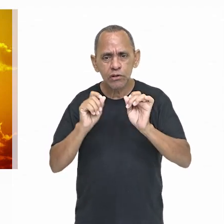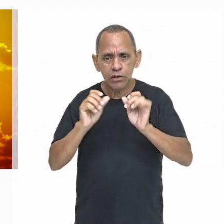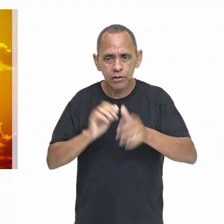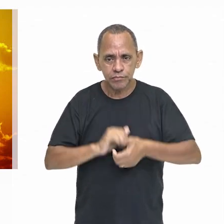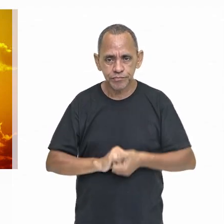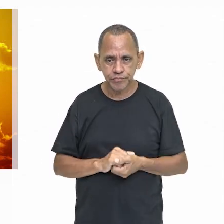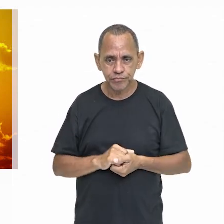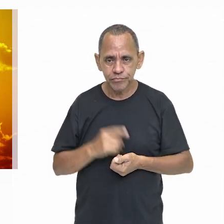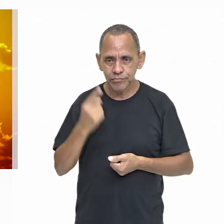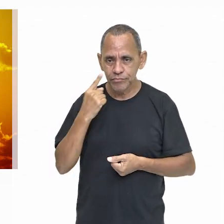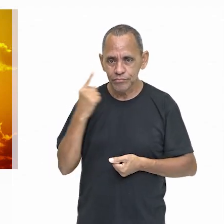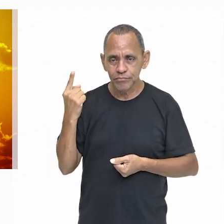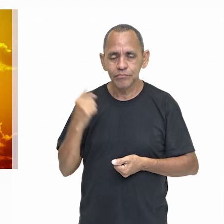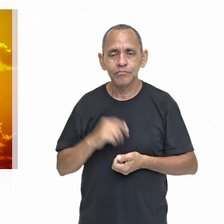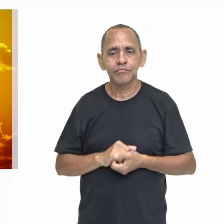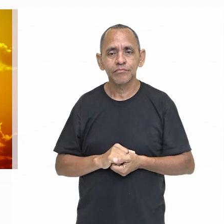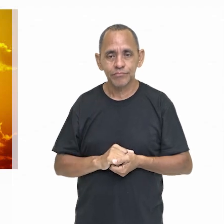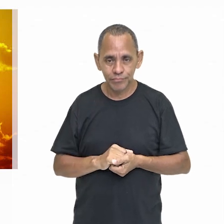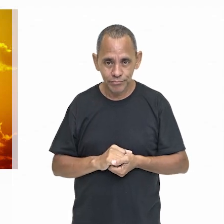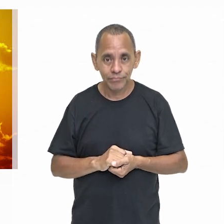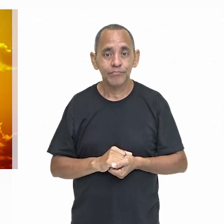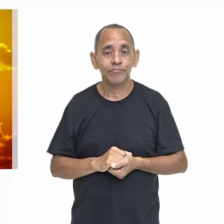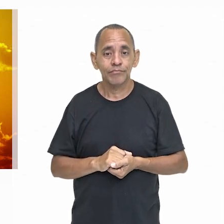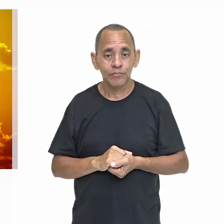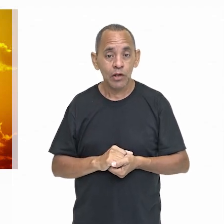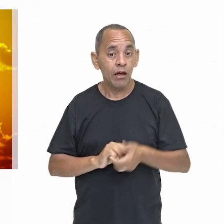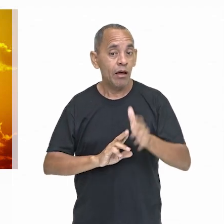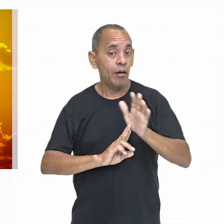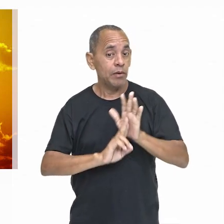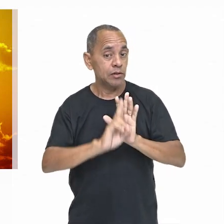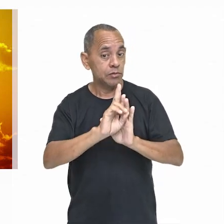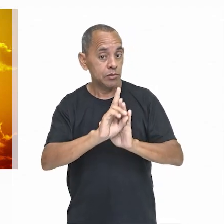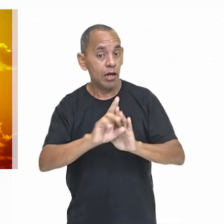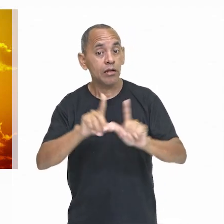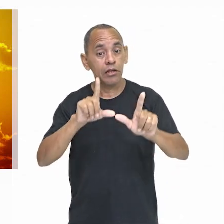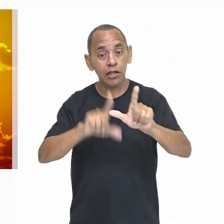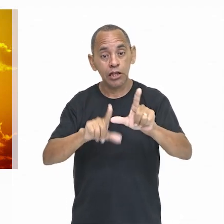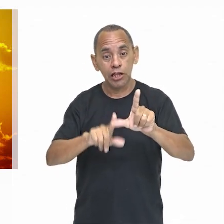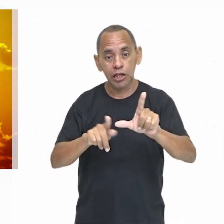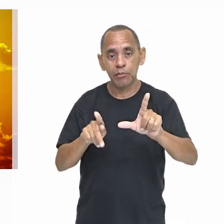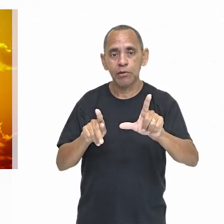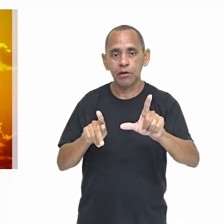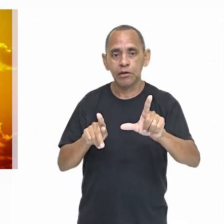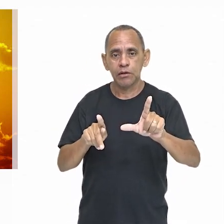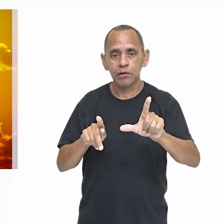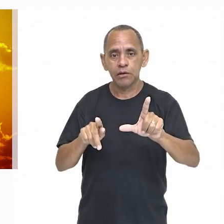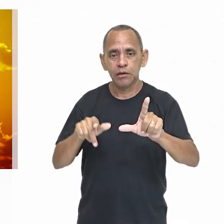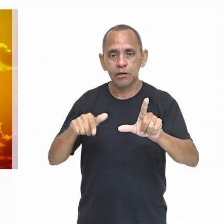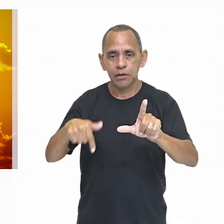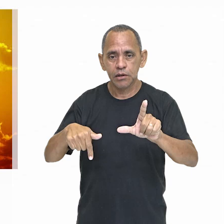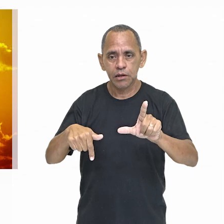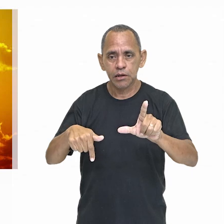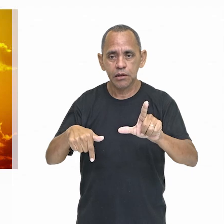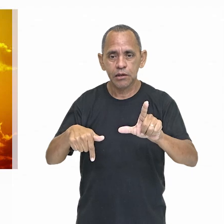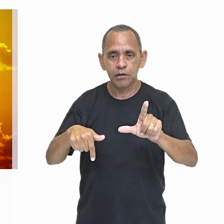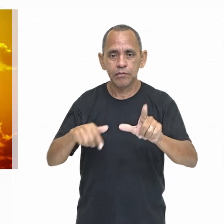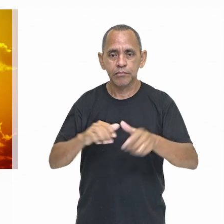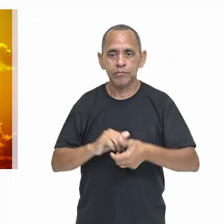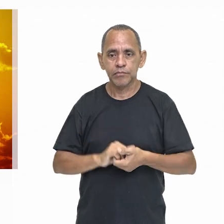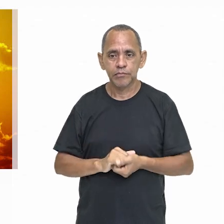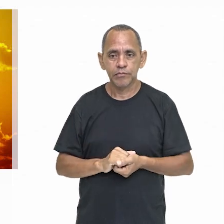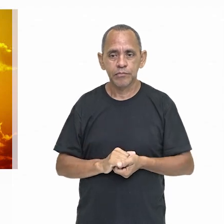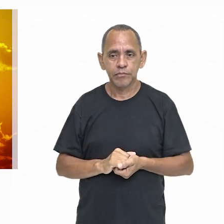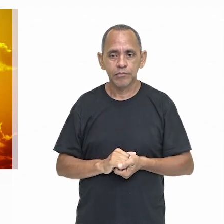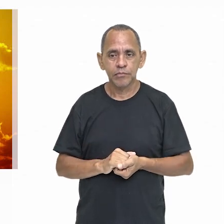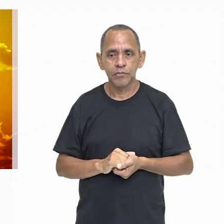aí comigo que o calor é representada pela letra Q. E tem esse questionamento. O